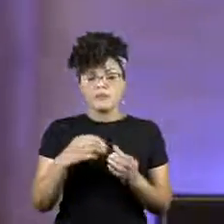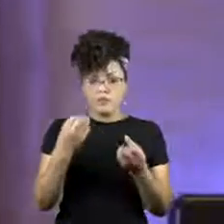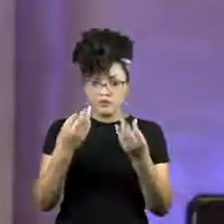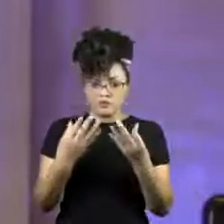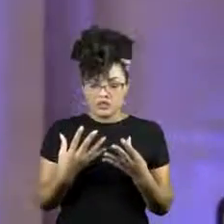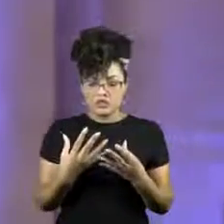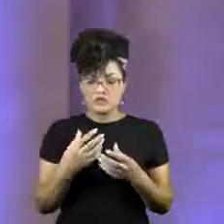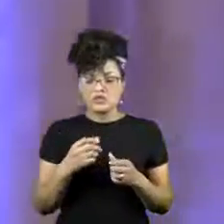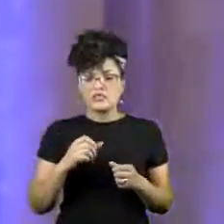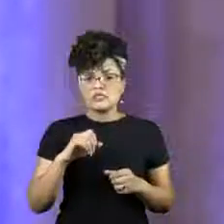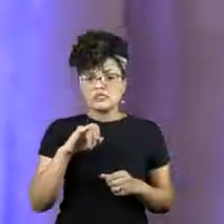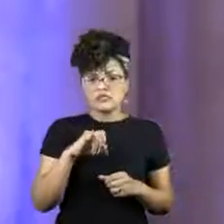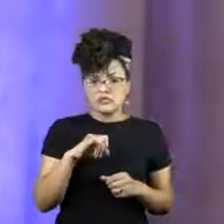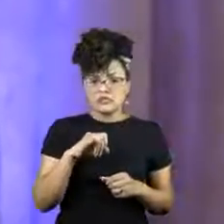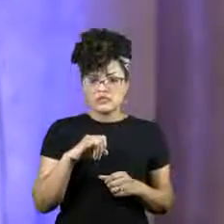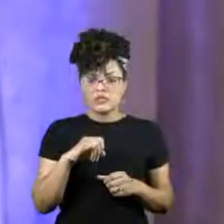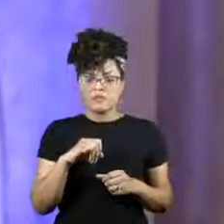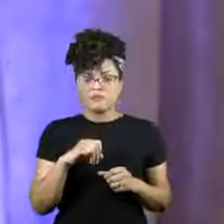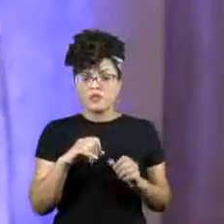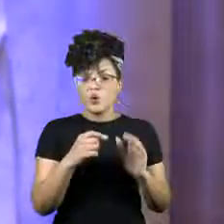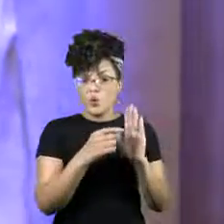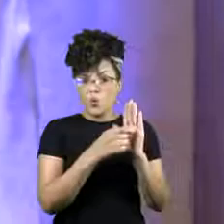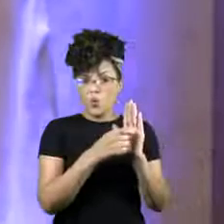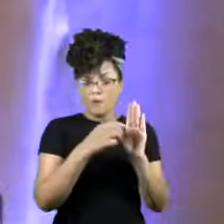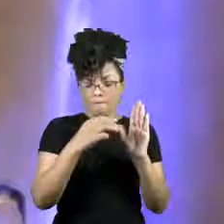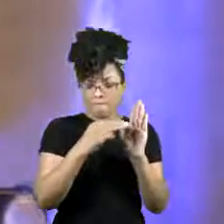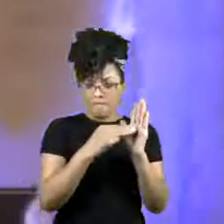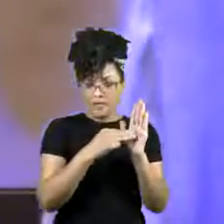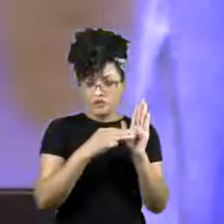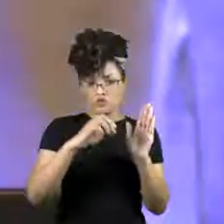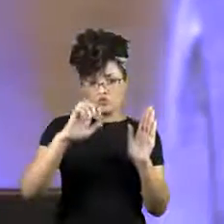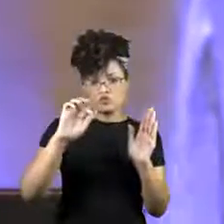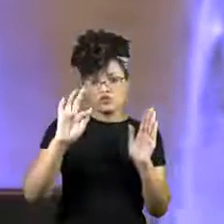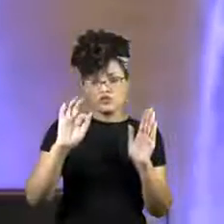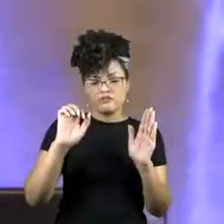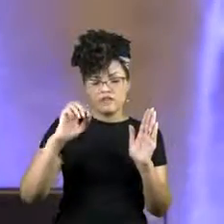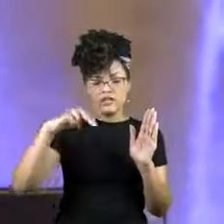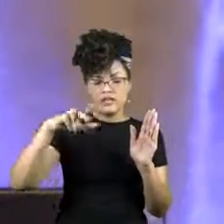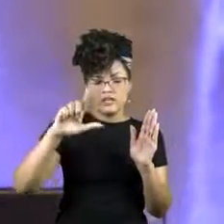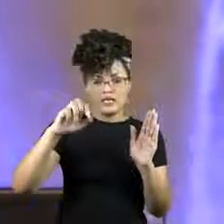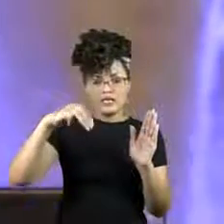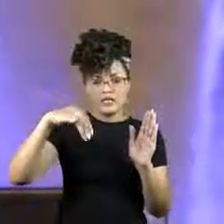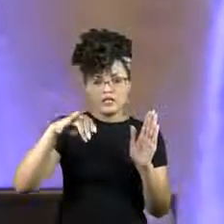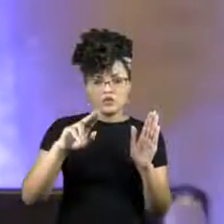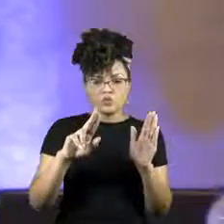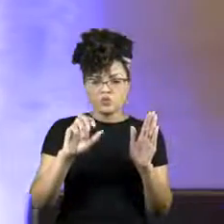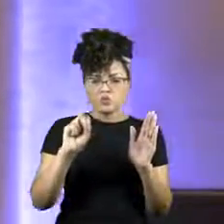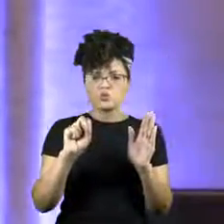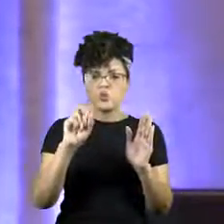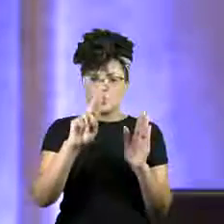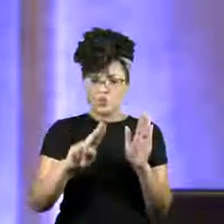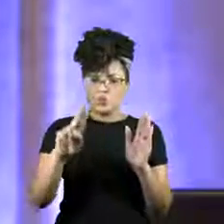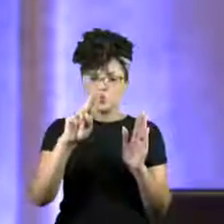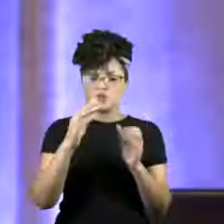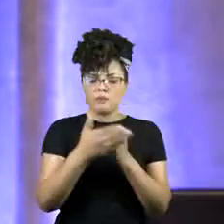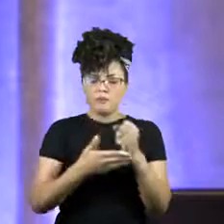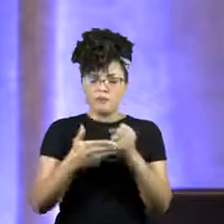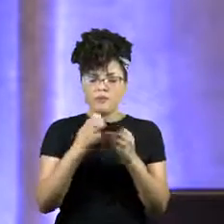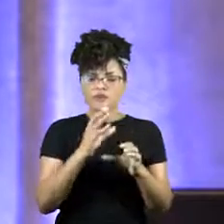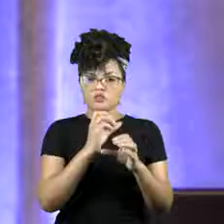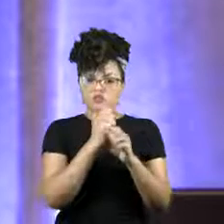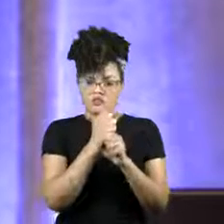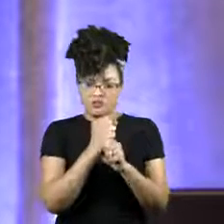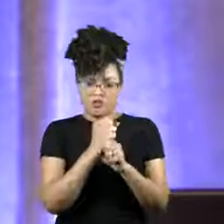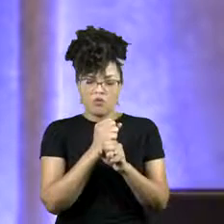acaba considerando isso no seu cálculo. Tá? Na verdade, de uma maneira um pouco, vamos dizer assim, indireta. Né? Como eu mostrei ali nos